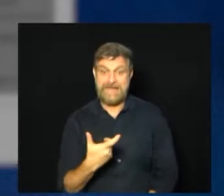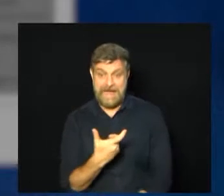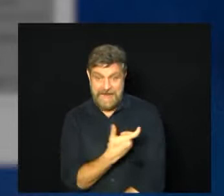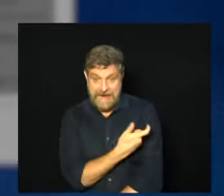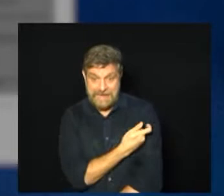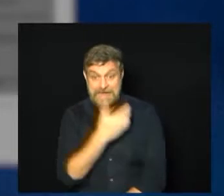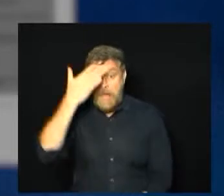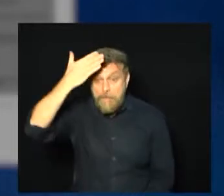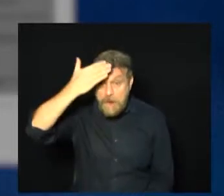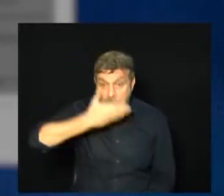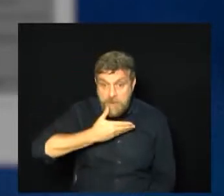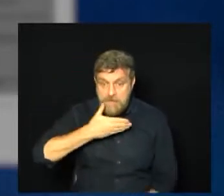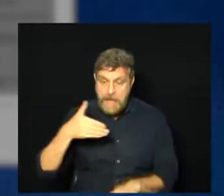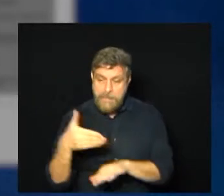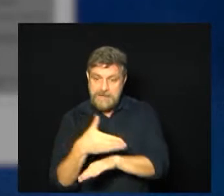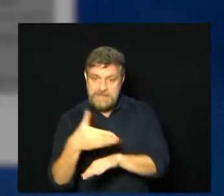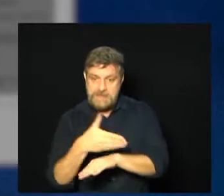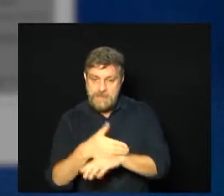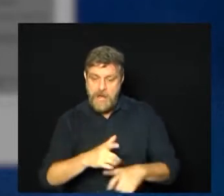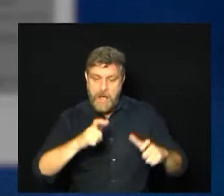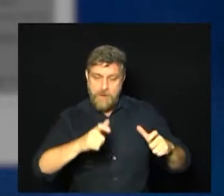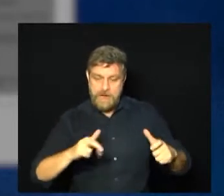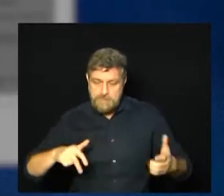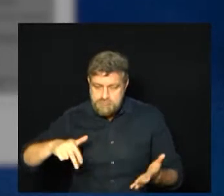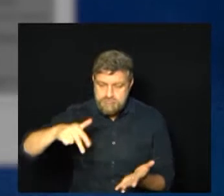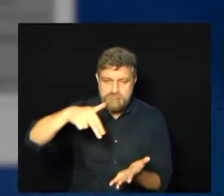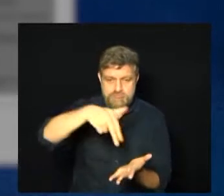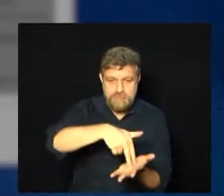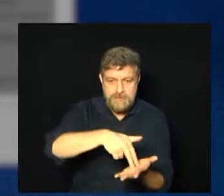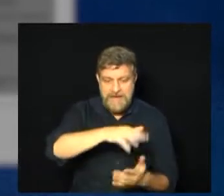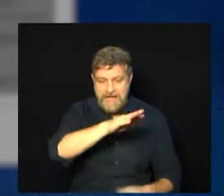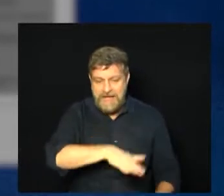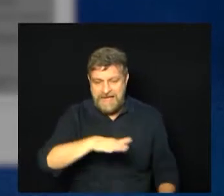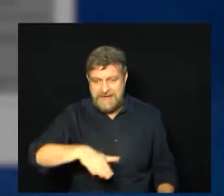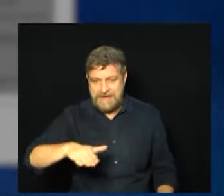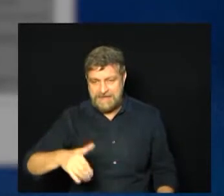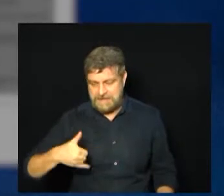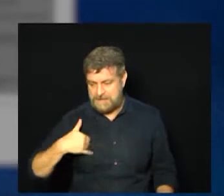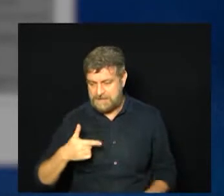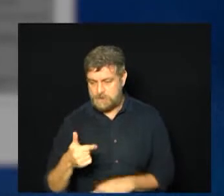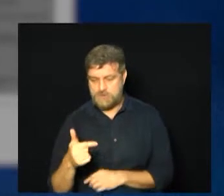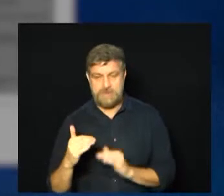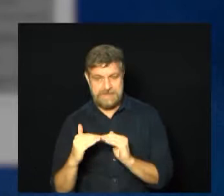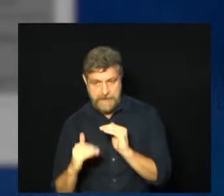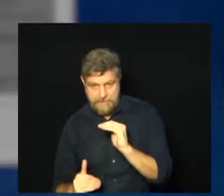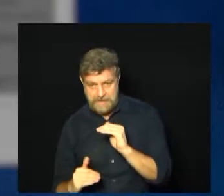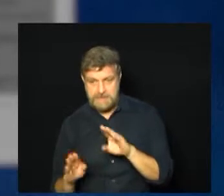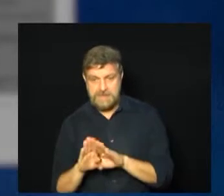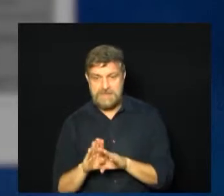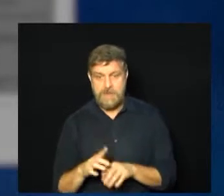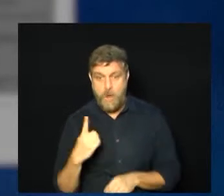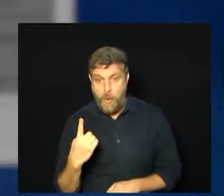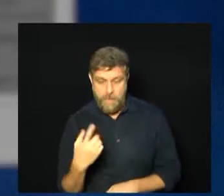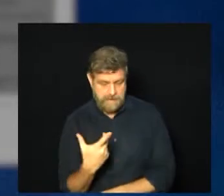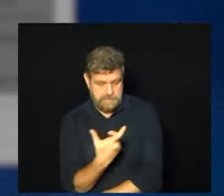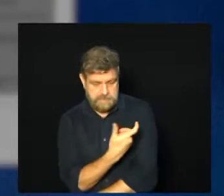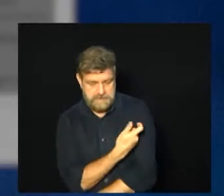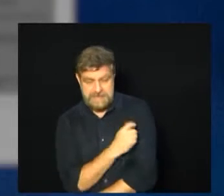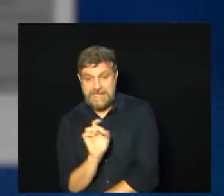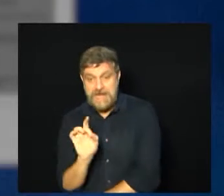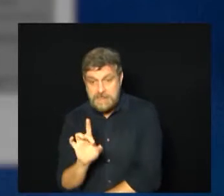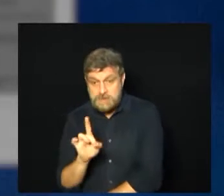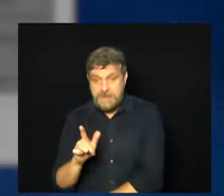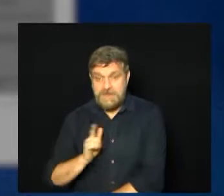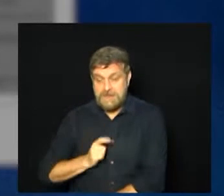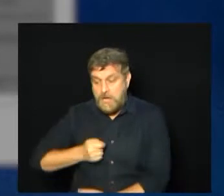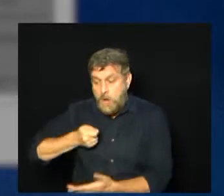para ingresso em estabelecimentos. Para crianças menores de 12 anos e aqueles com apenas uma dose da vacina,